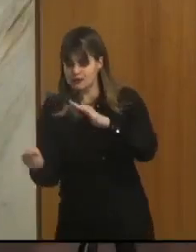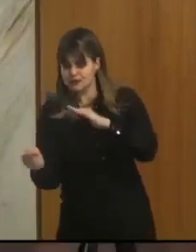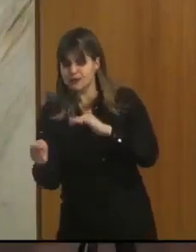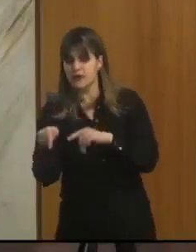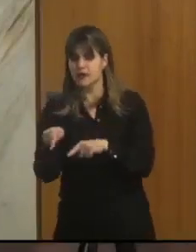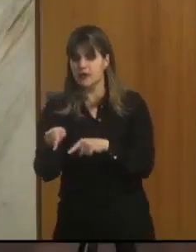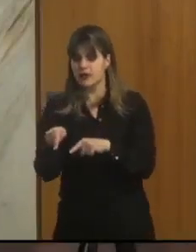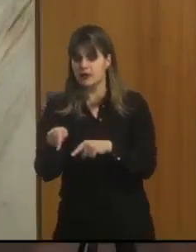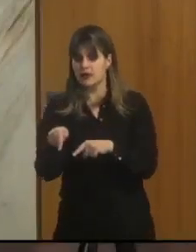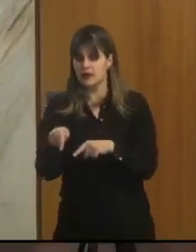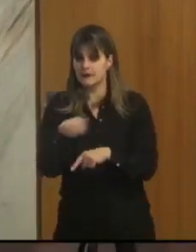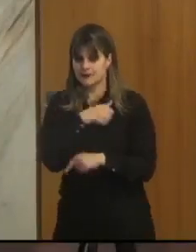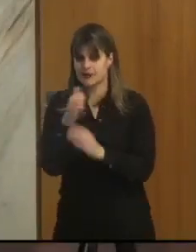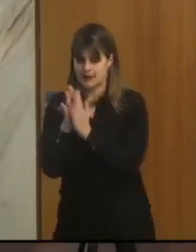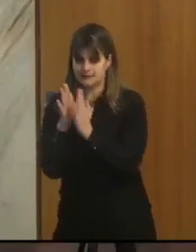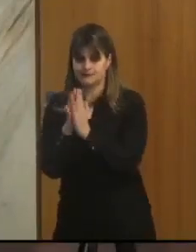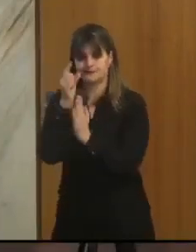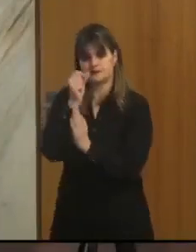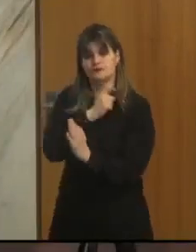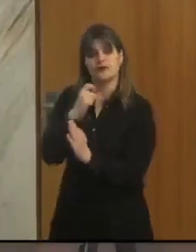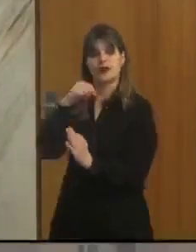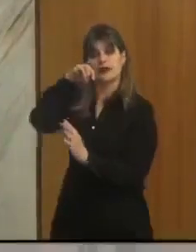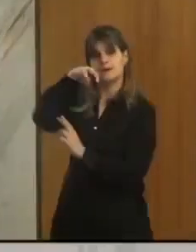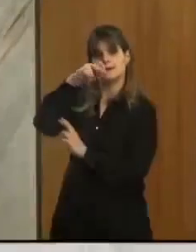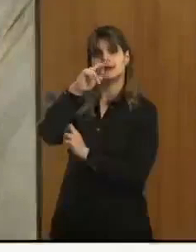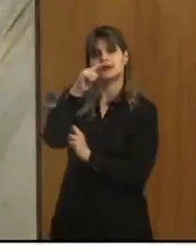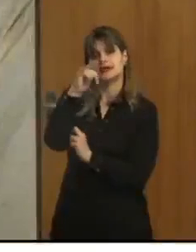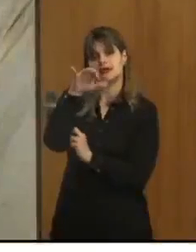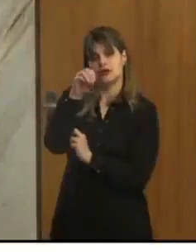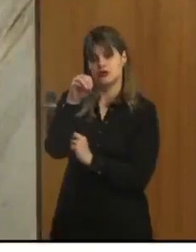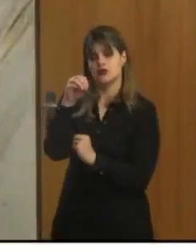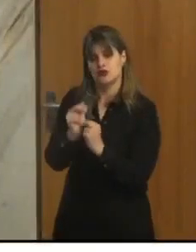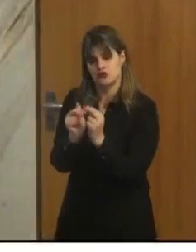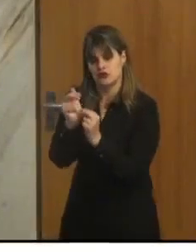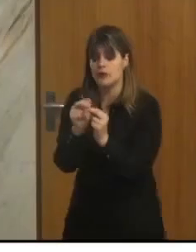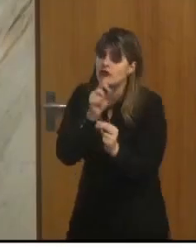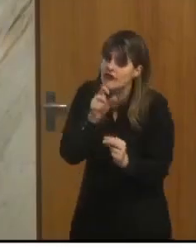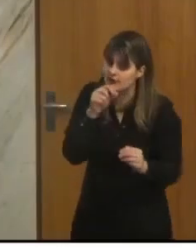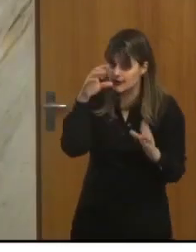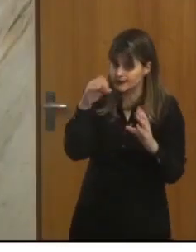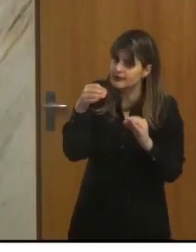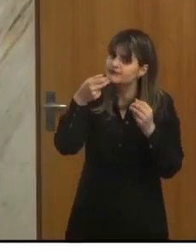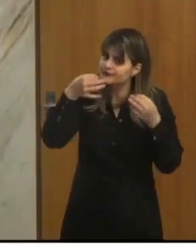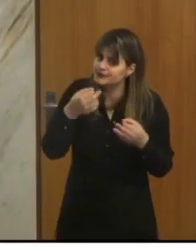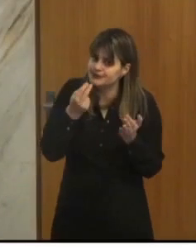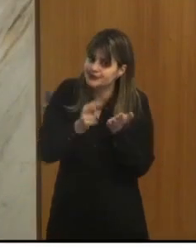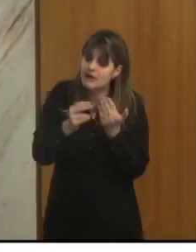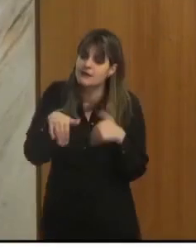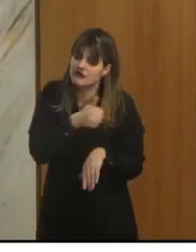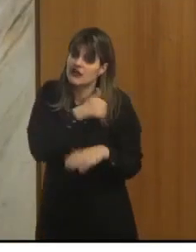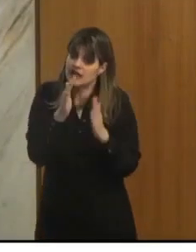estará a igreja que Martinho Arias fez. Provavelmente, nós não sabemos. Mas ela foi feita,